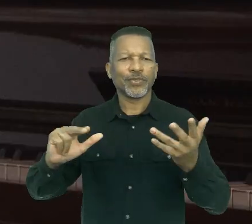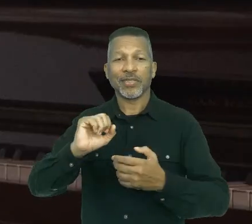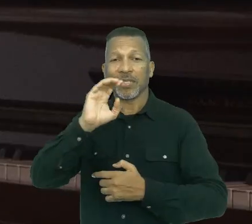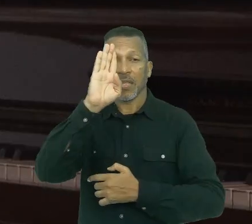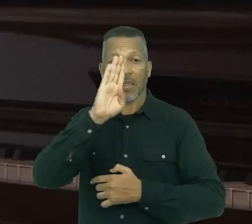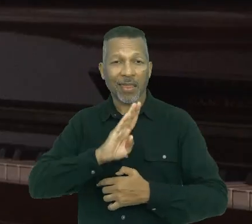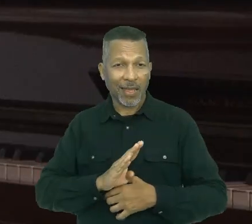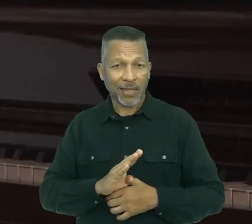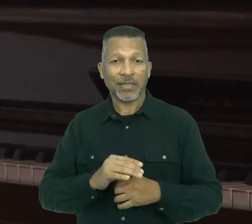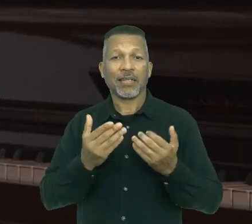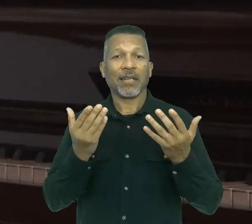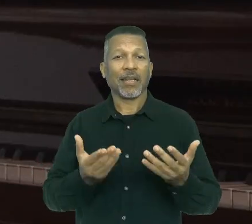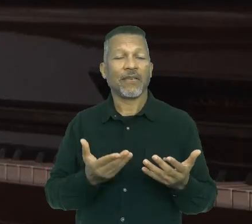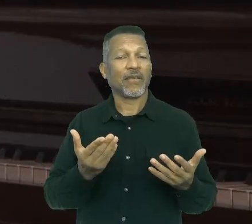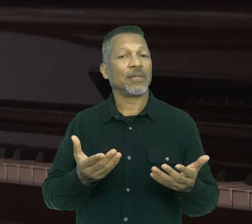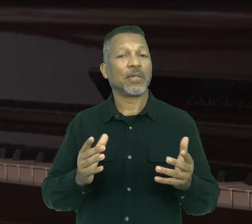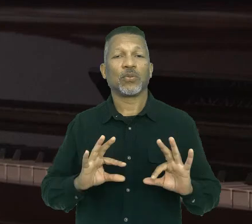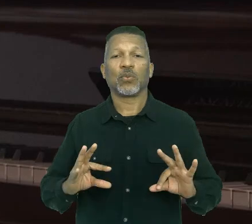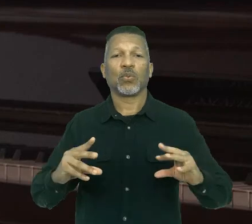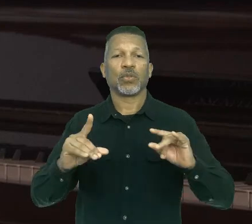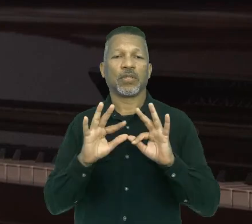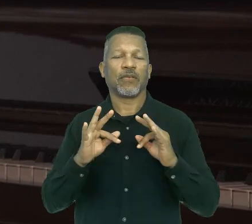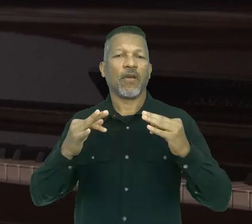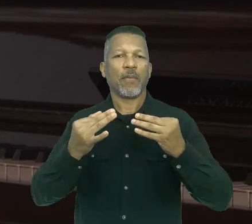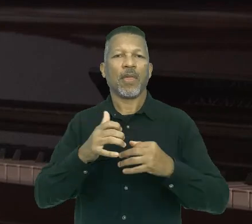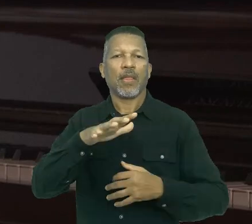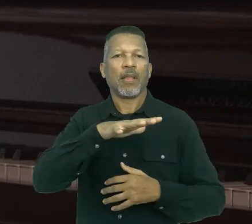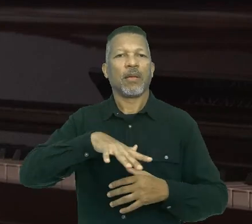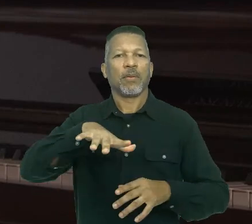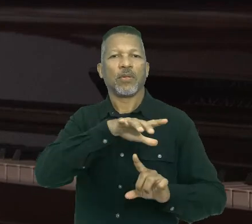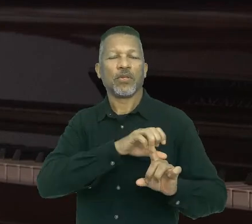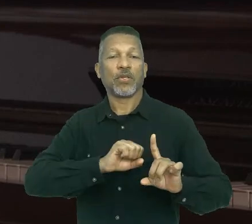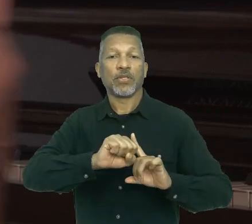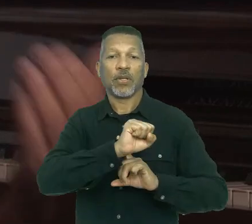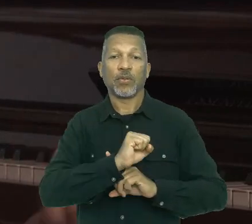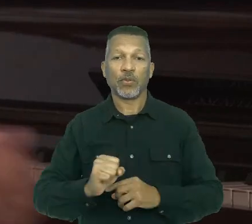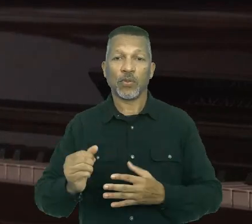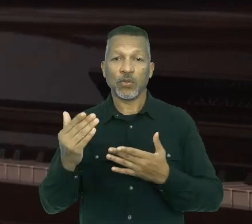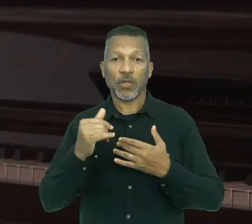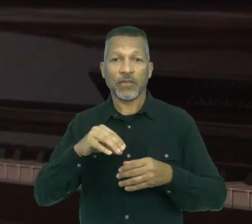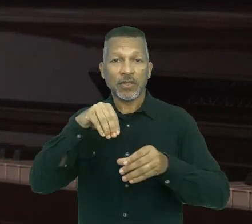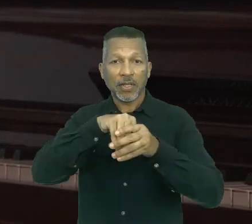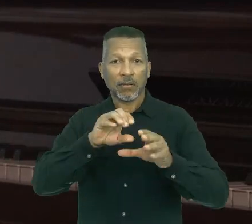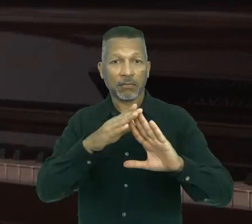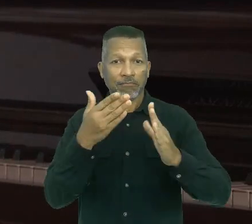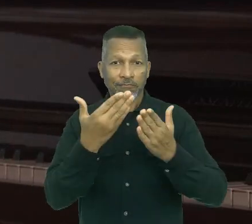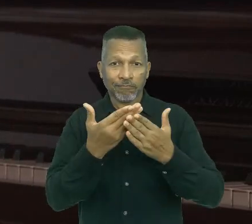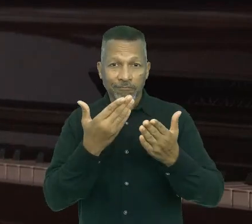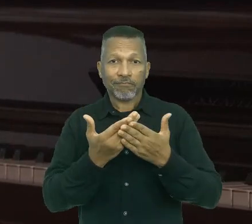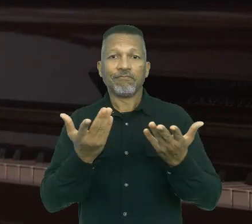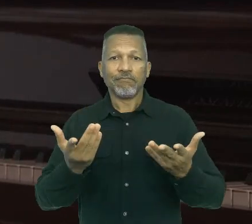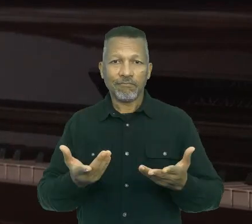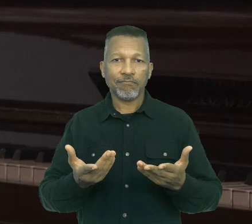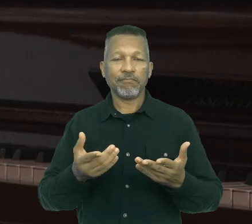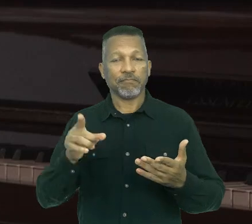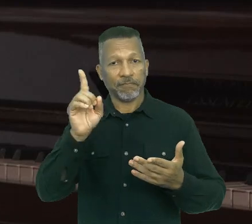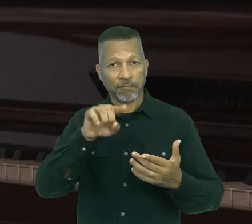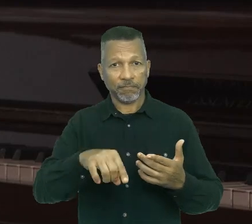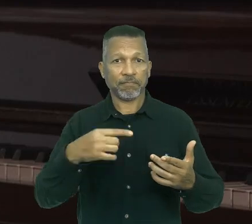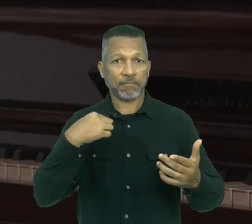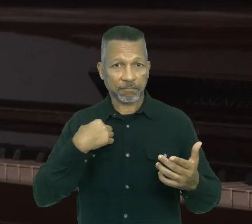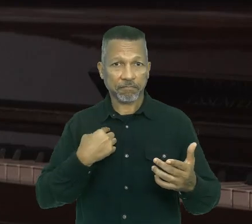traz leveza para as famílias, para o ambiente social dos jovens, nas escolas. Nasce aqui